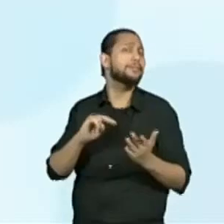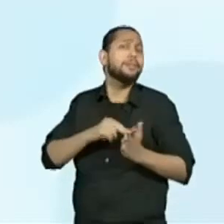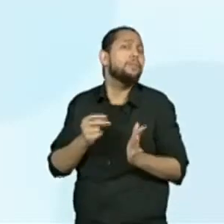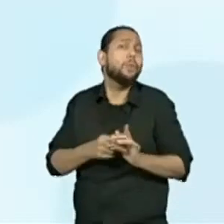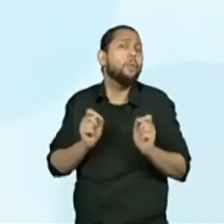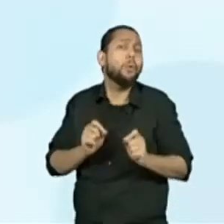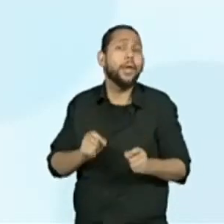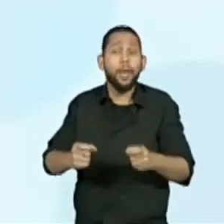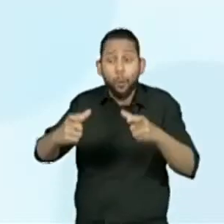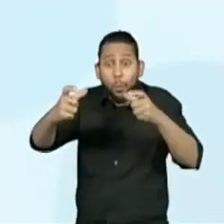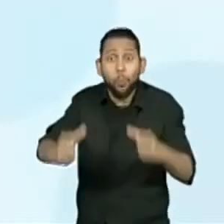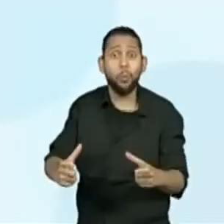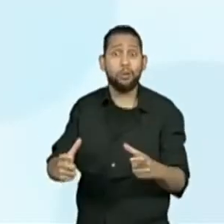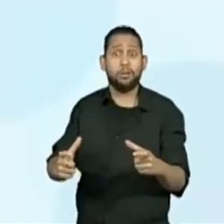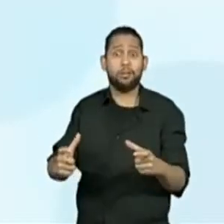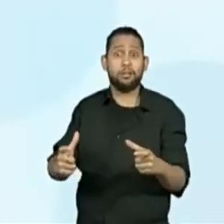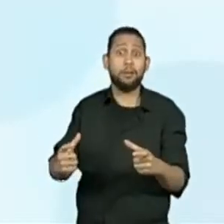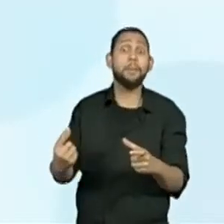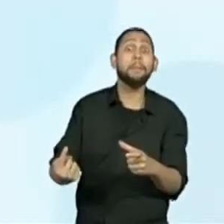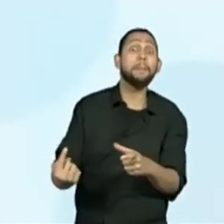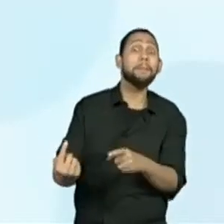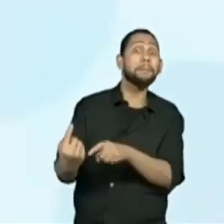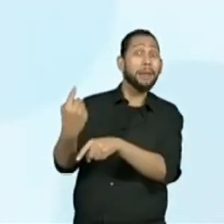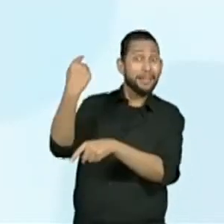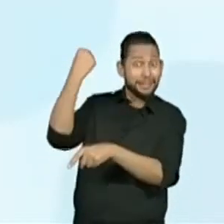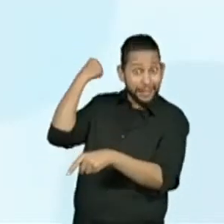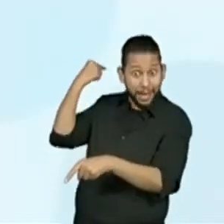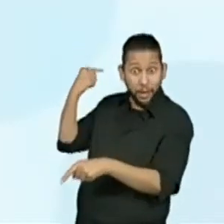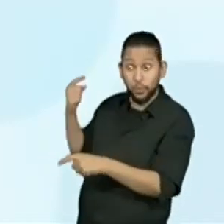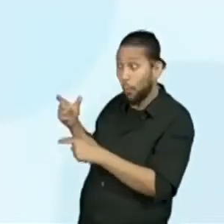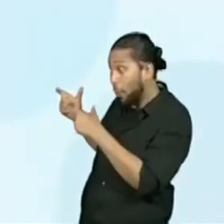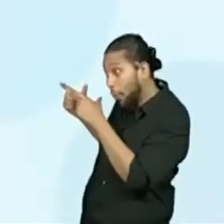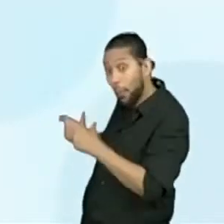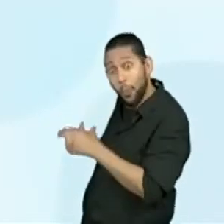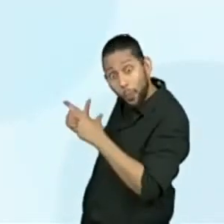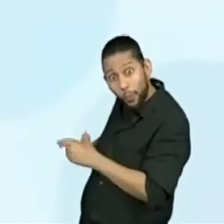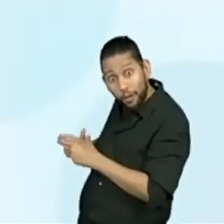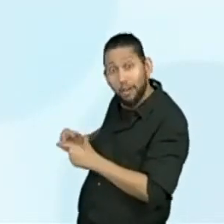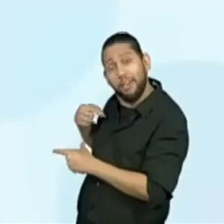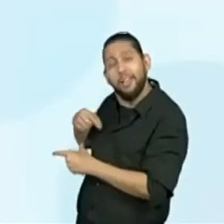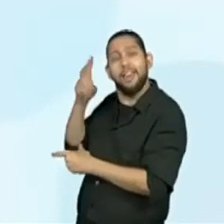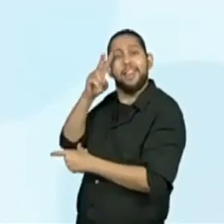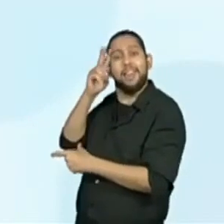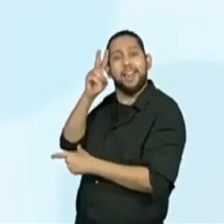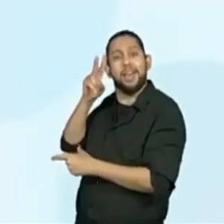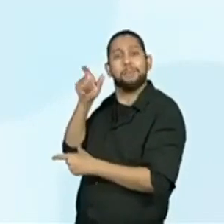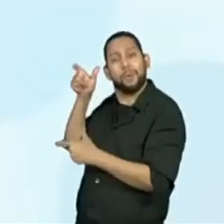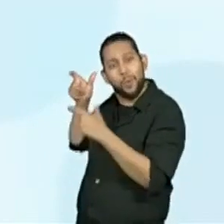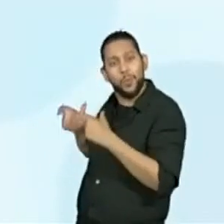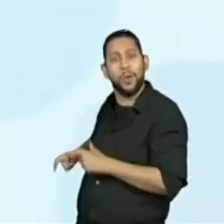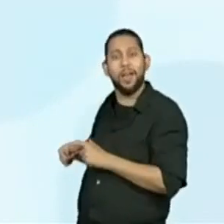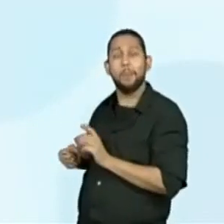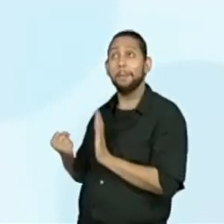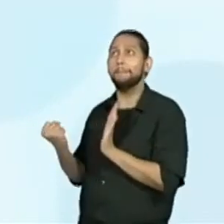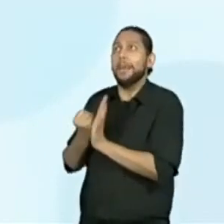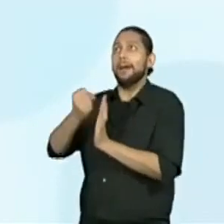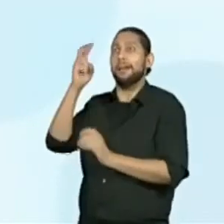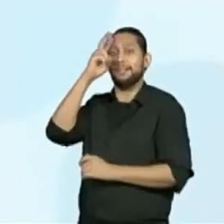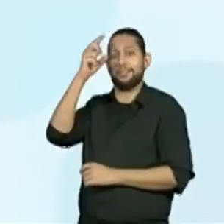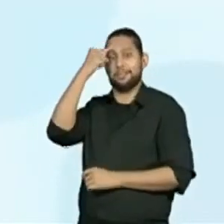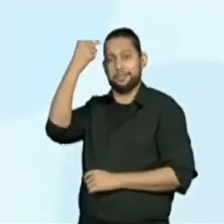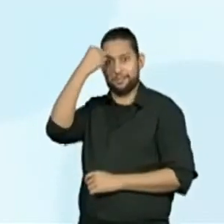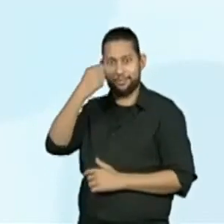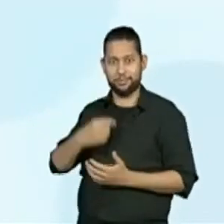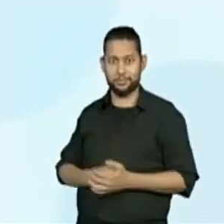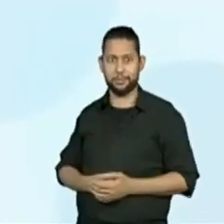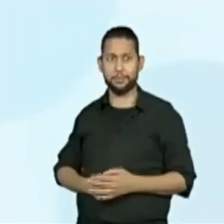espaço da infância. Eu estou fazendo um recorte dos momentos mais marcantes, tá? E